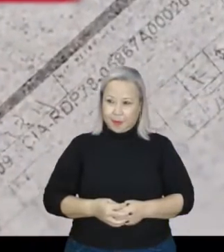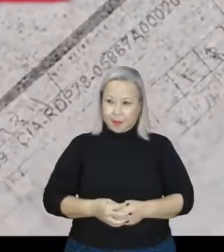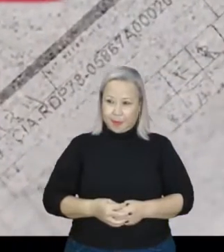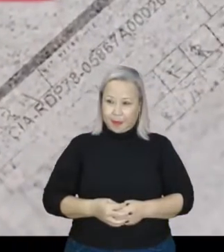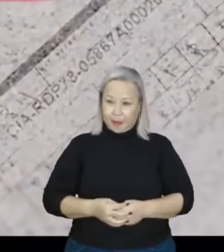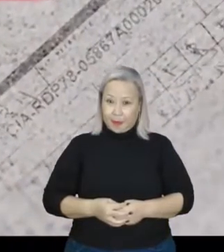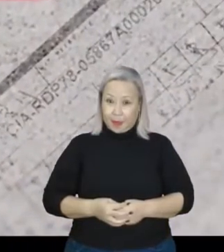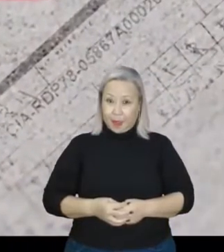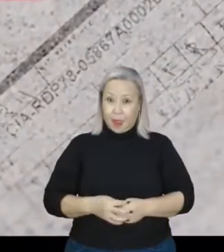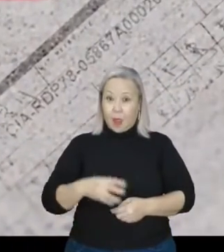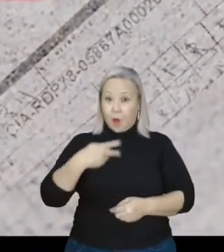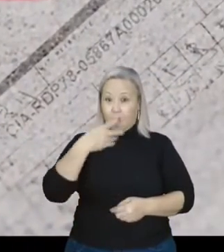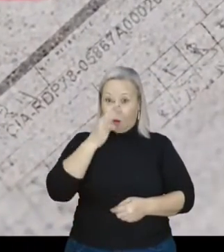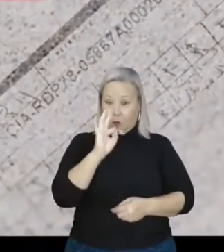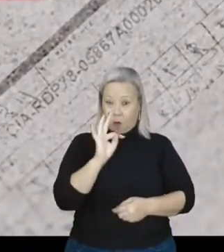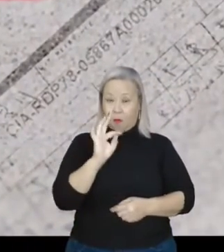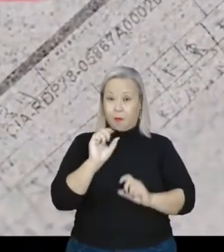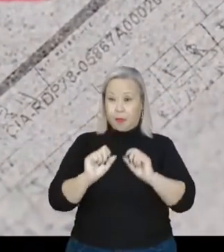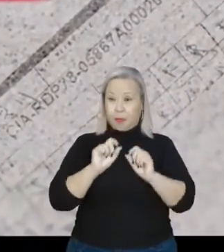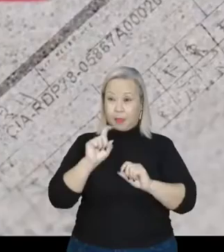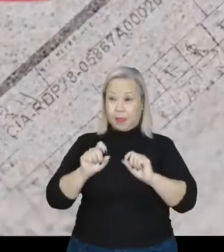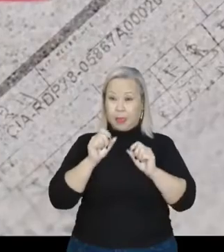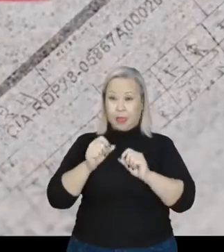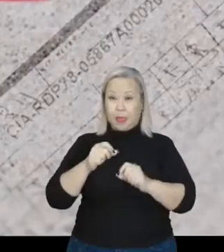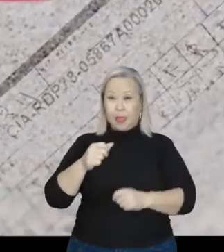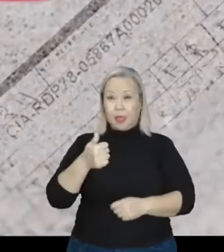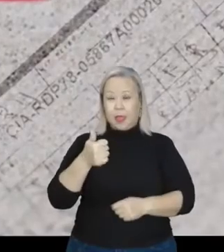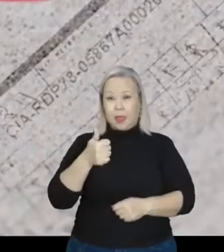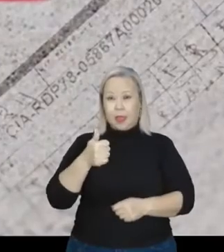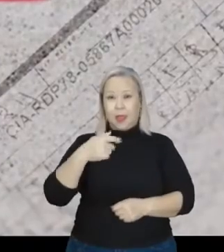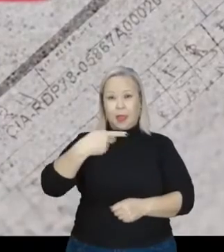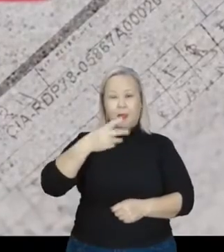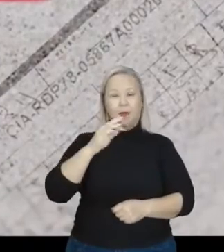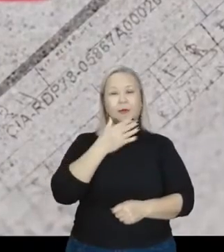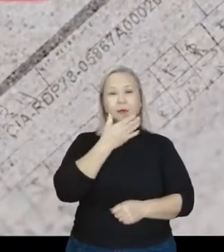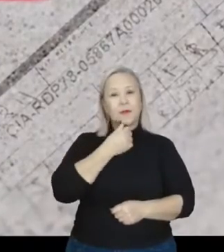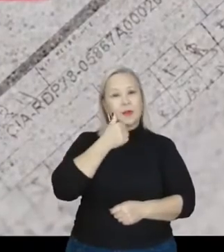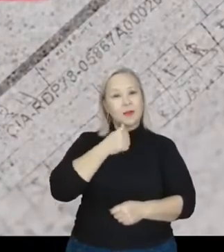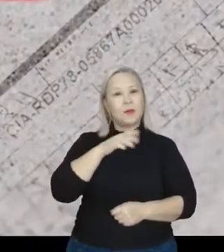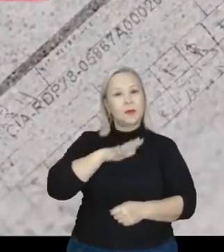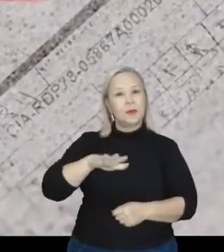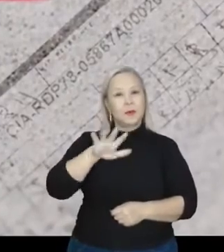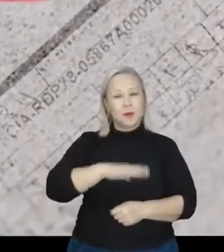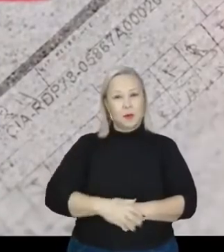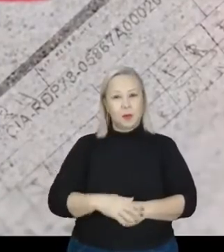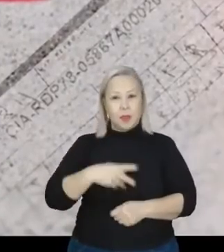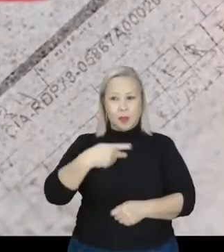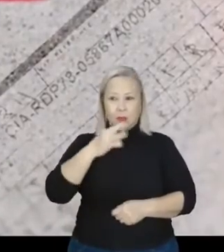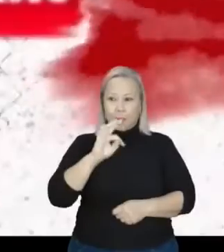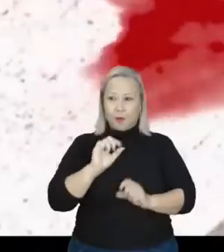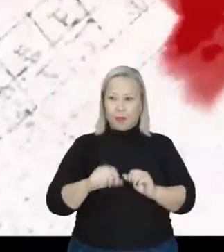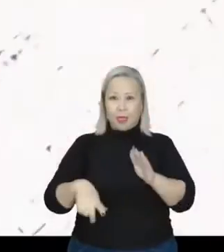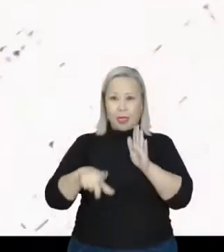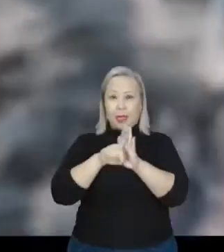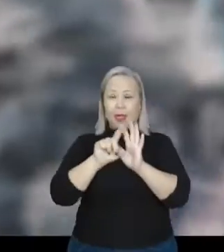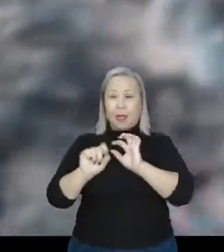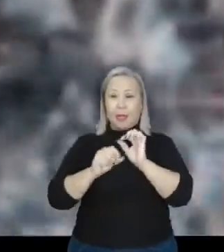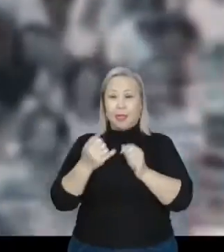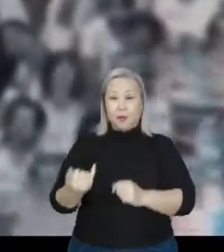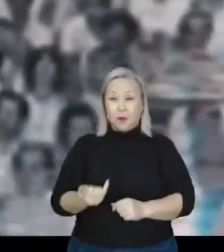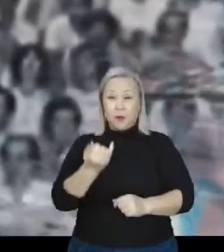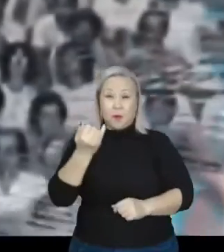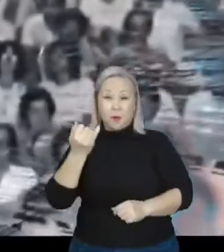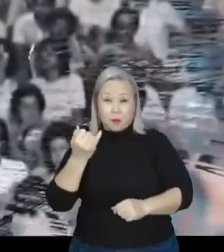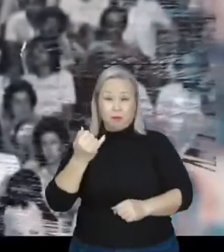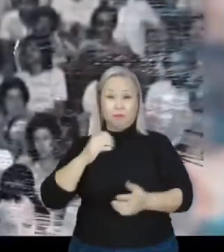O Partido dos Trabalhadores é também o Partido das Trabalhadoras. No PT, mulheres sempre foram a essência do